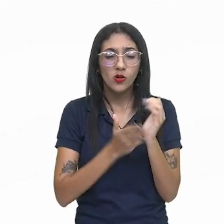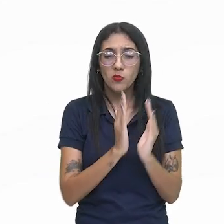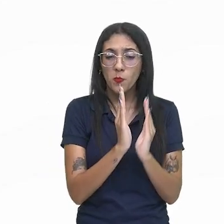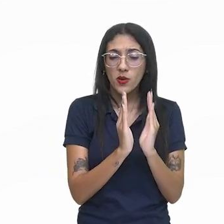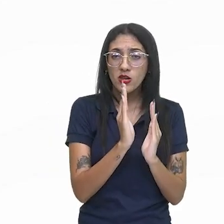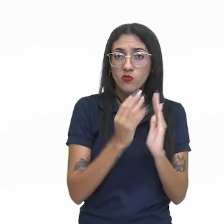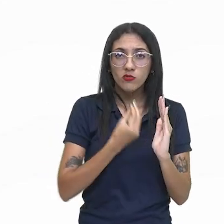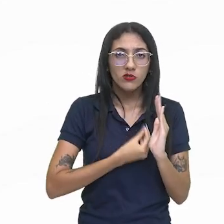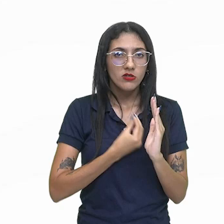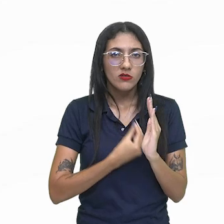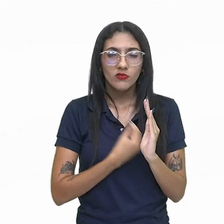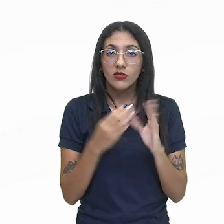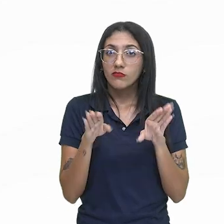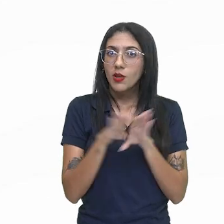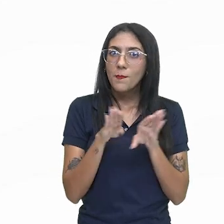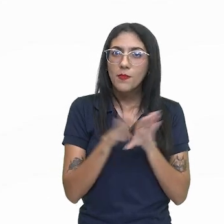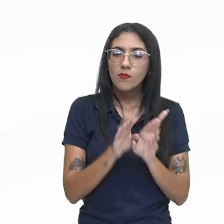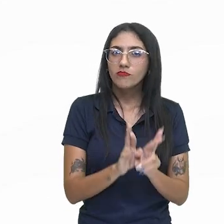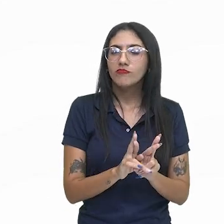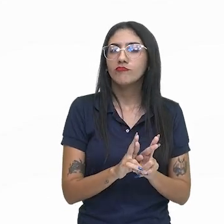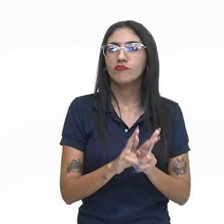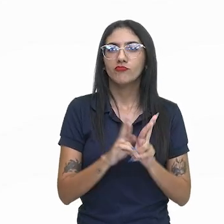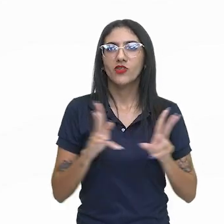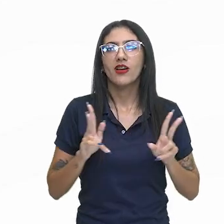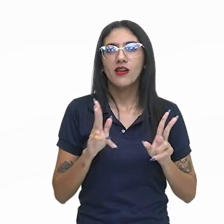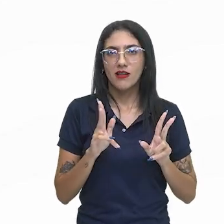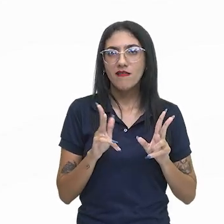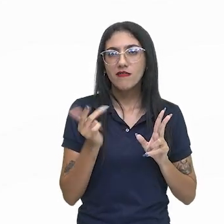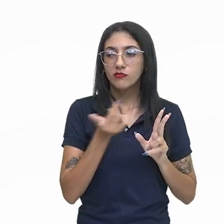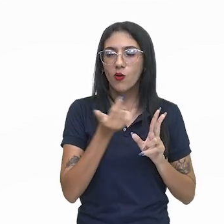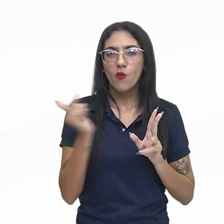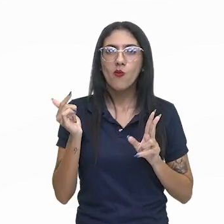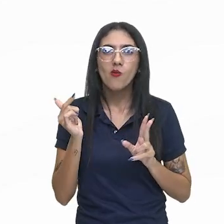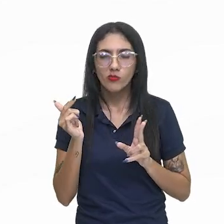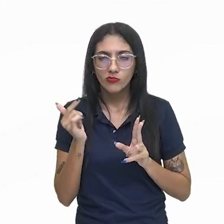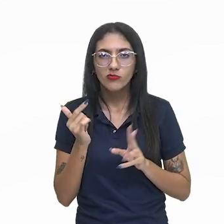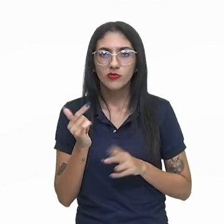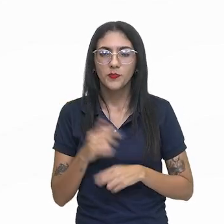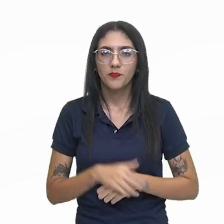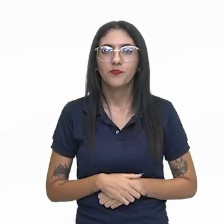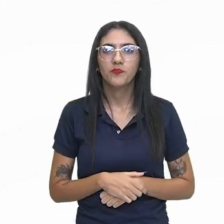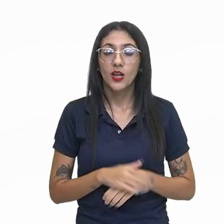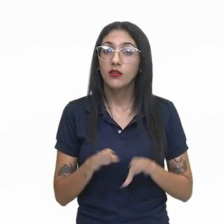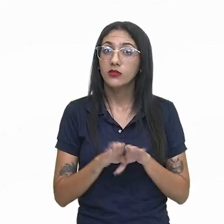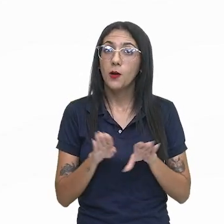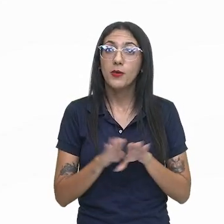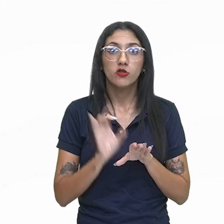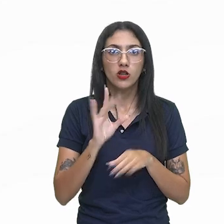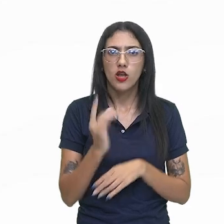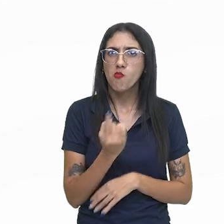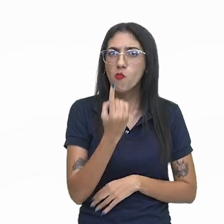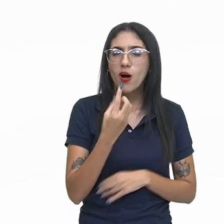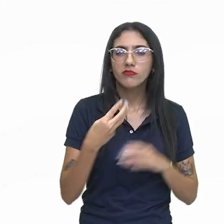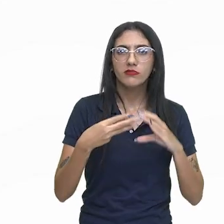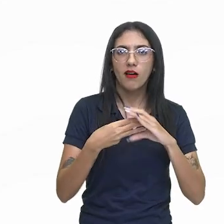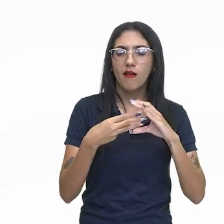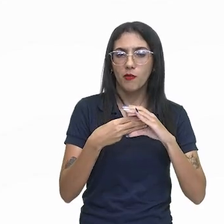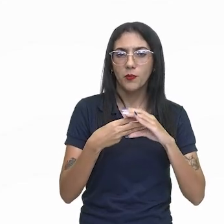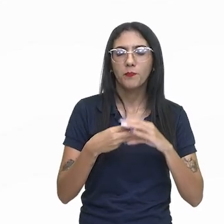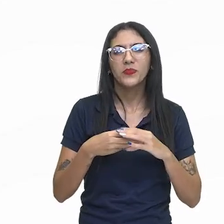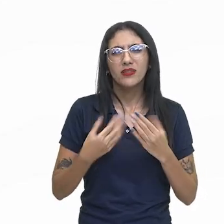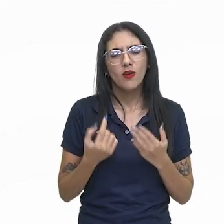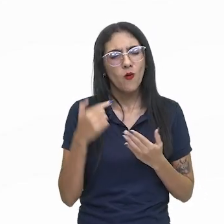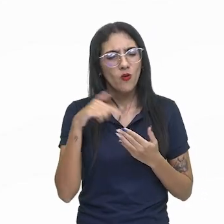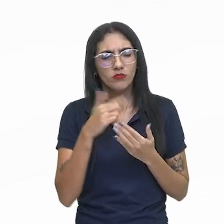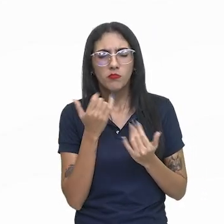também peculiar, diferente dos outros indivíduos, inclusive unicelulares. Então, elas